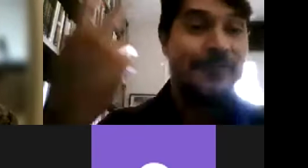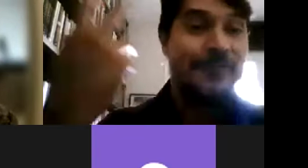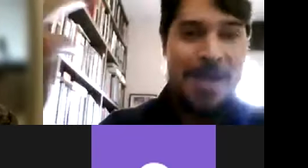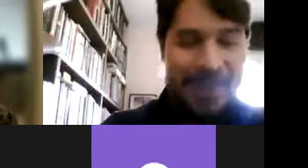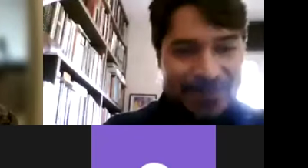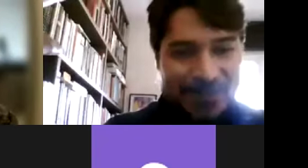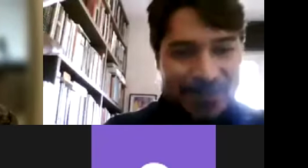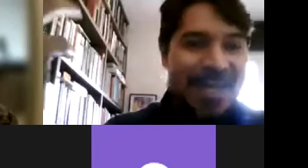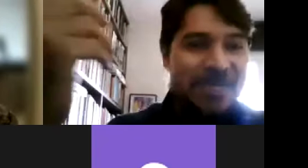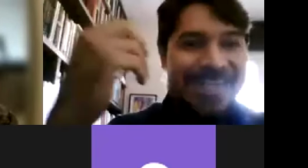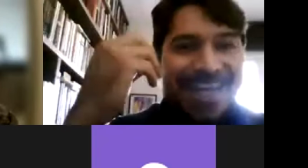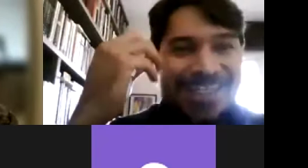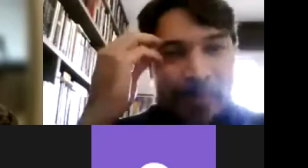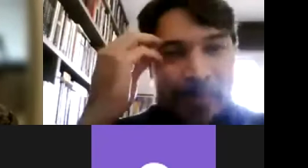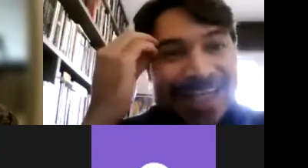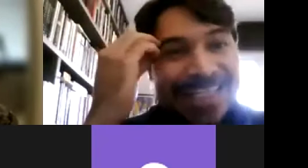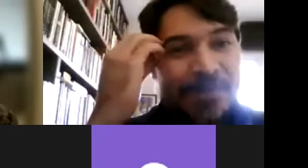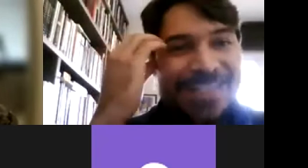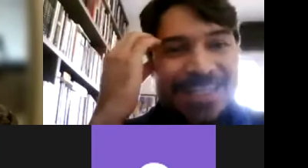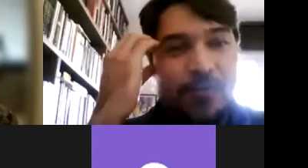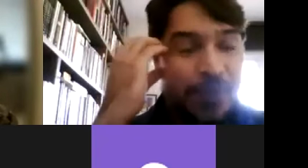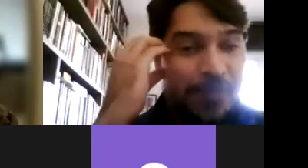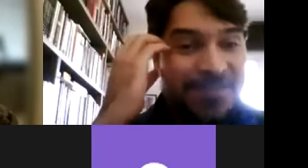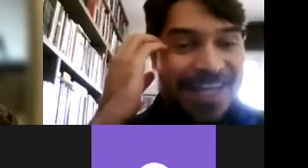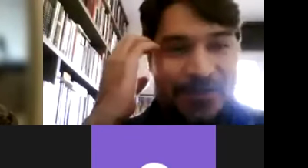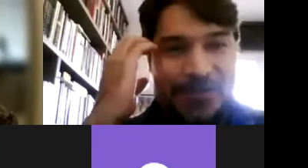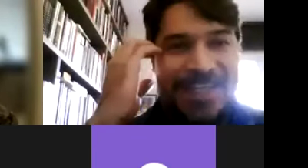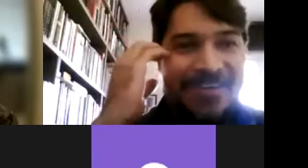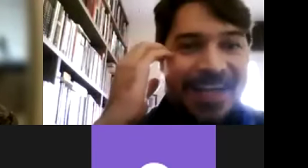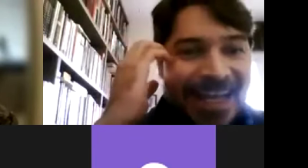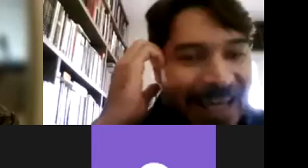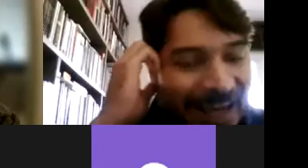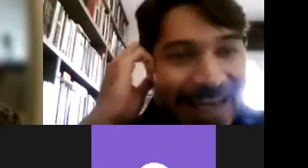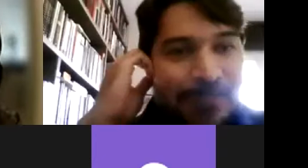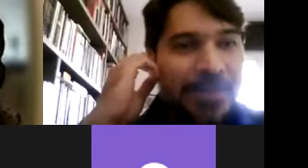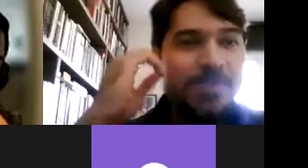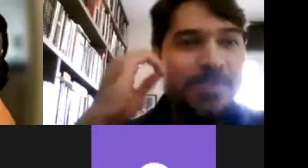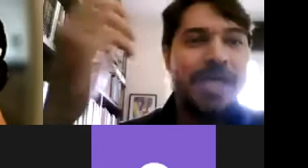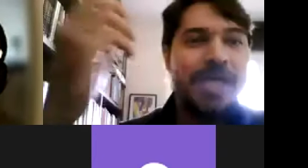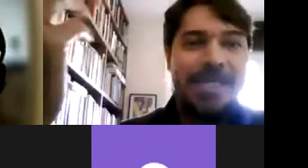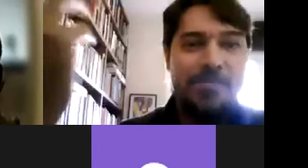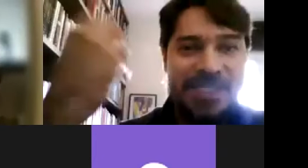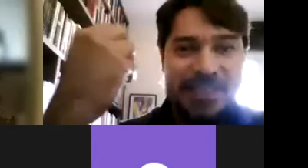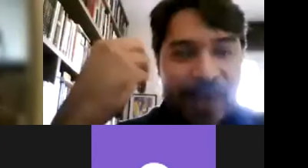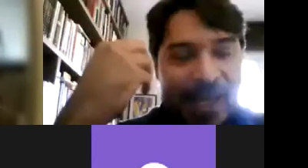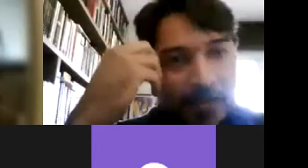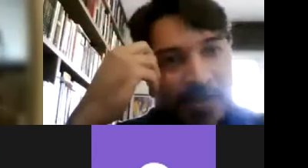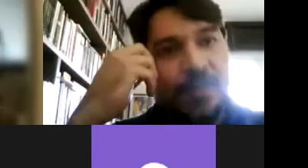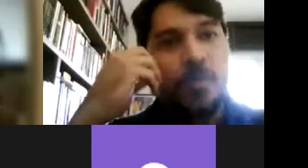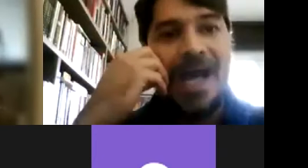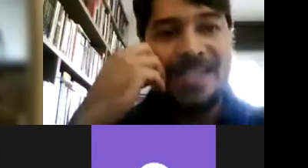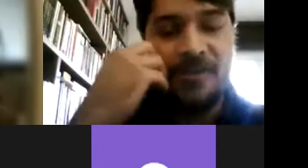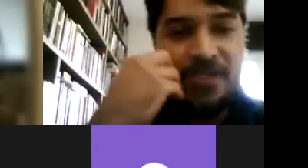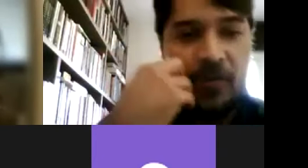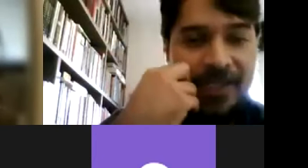é o funcionamento do judiciário? Acho que essa é uma pergunta que a gente precisa, o funcionamento eficiente do judiciário. Acho que essa é uma pergunta que precisa ser feita, precisa